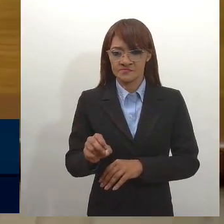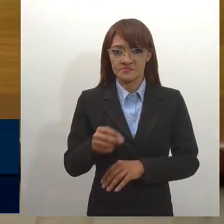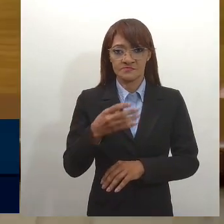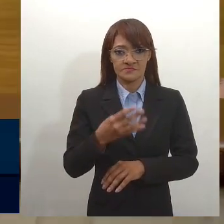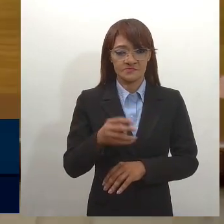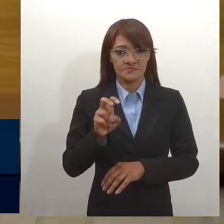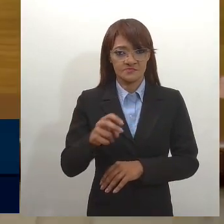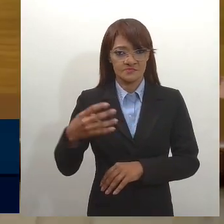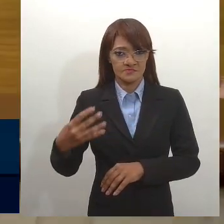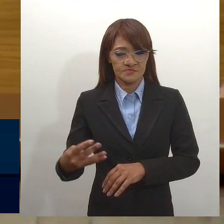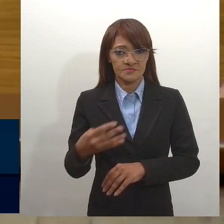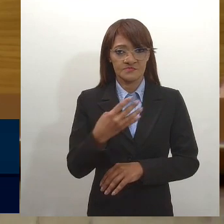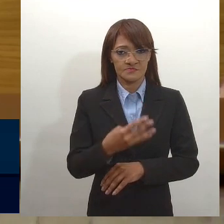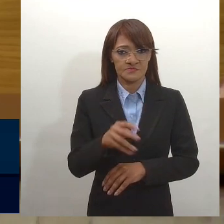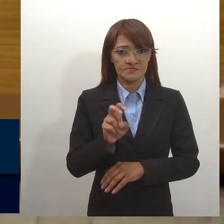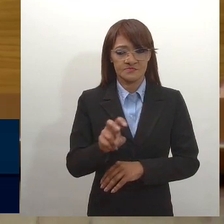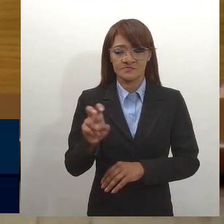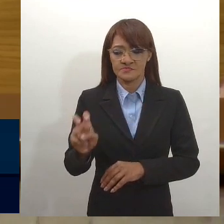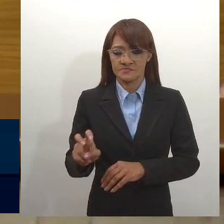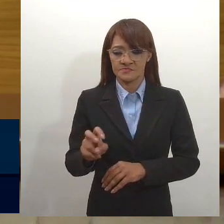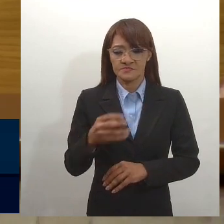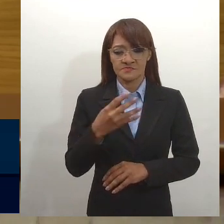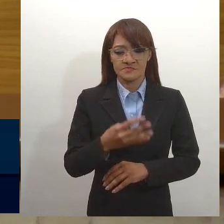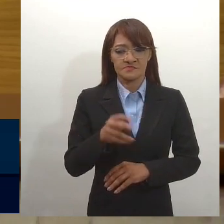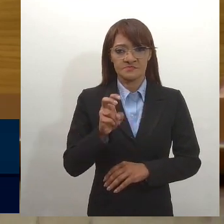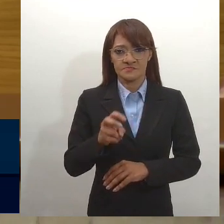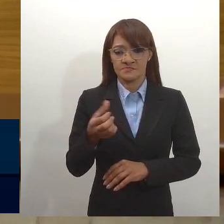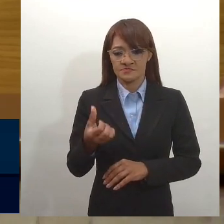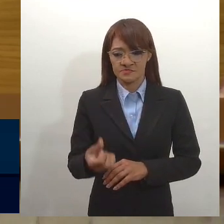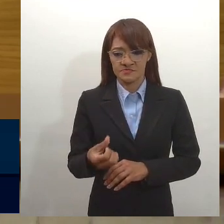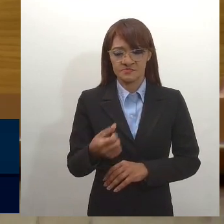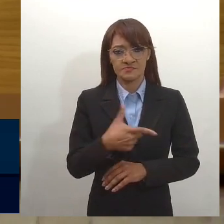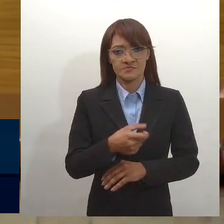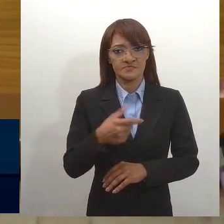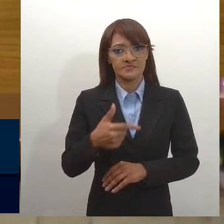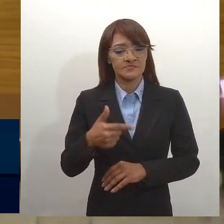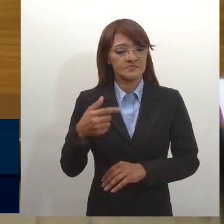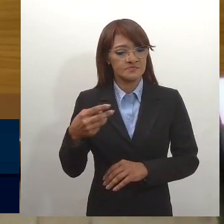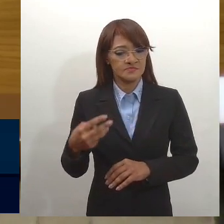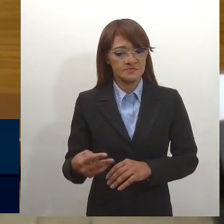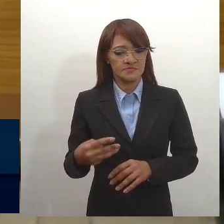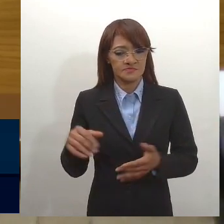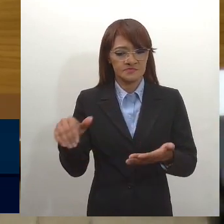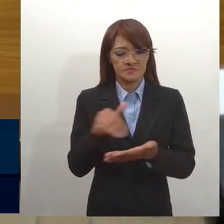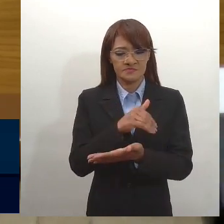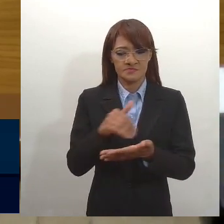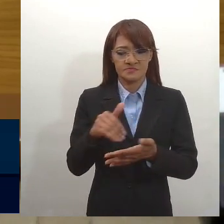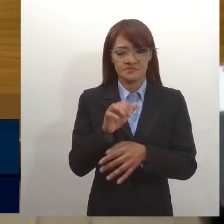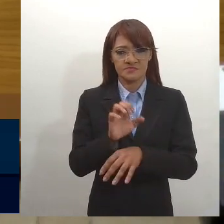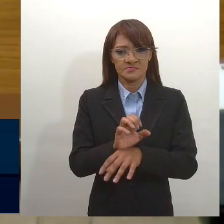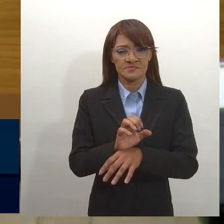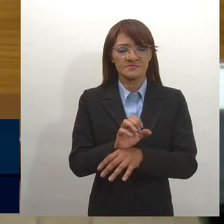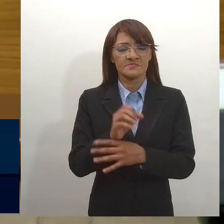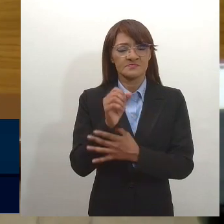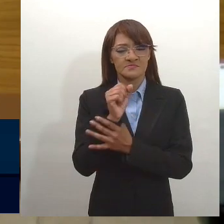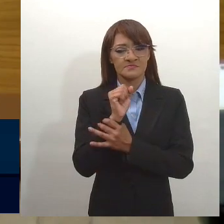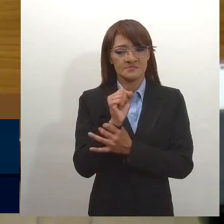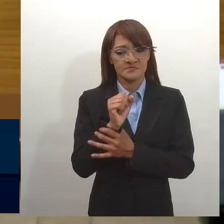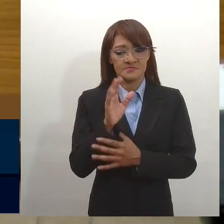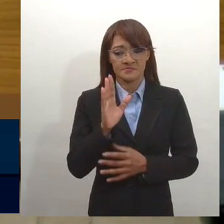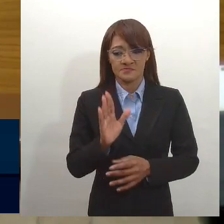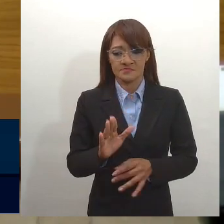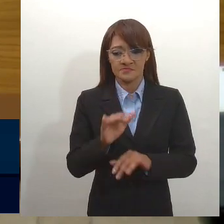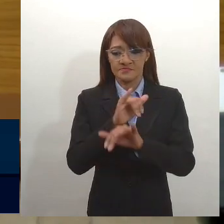455 e 456 de 2023, da Secretaria de Estado da Segurança Pública, informando termos de cooperação